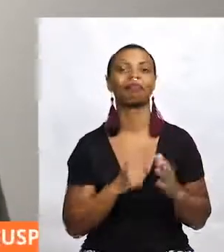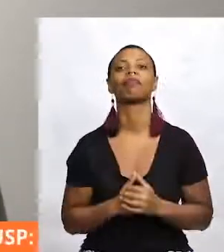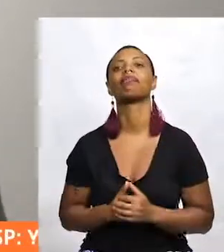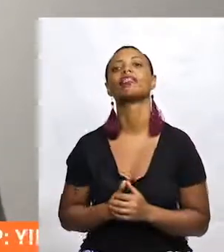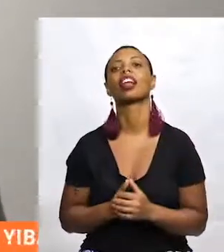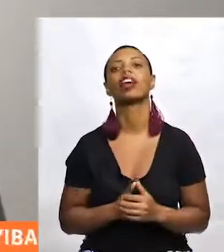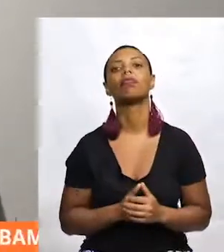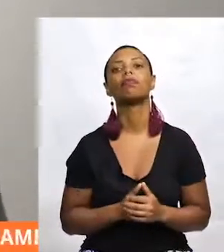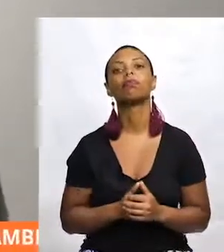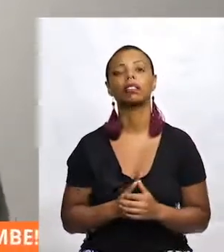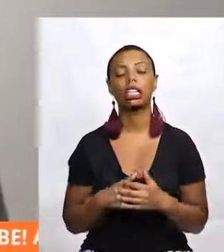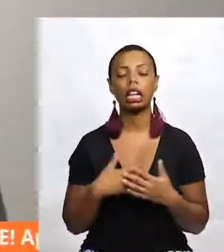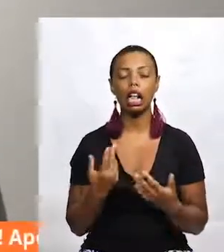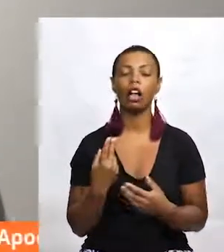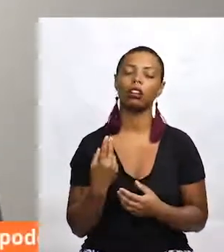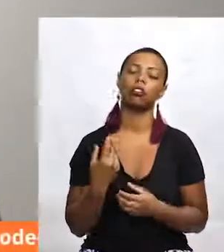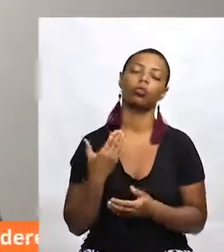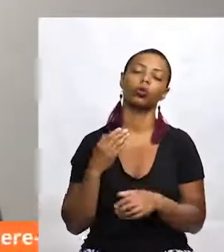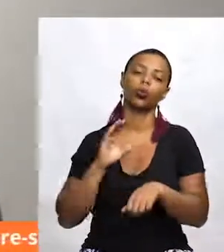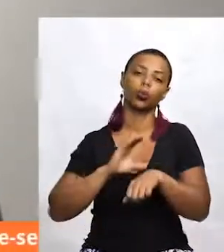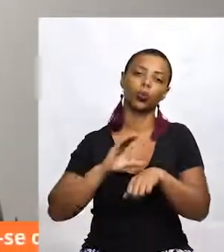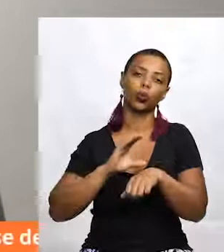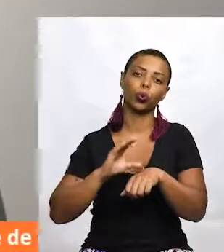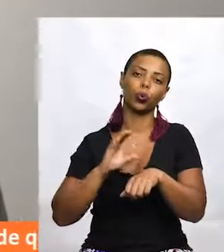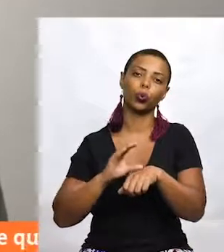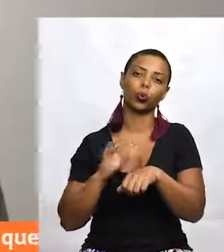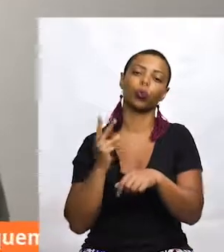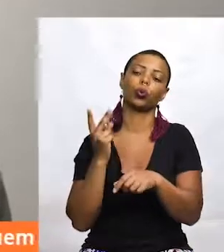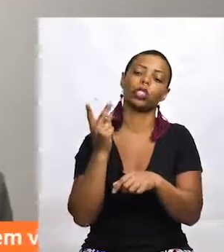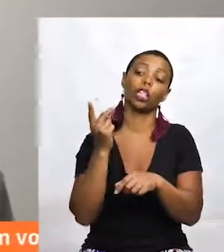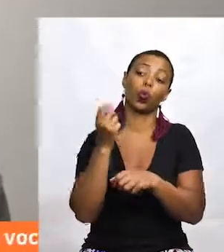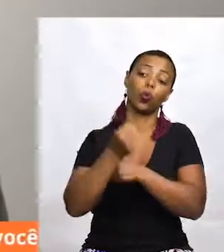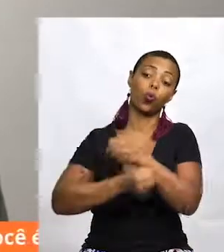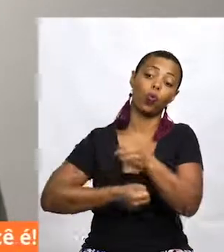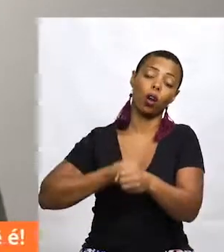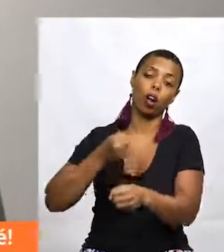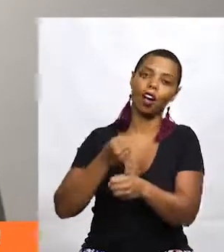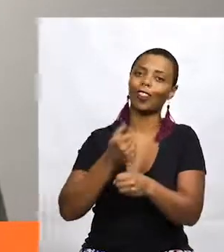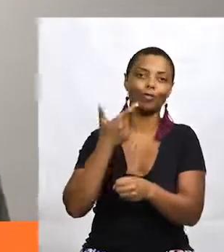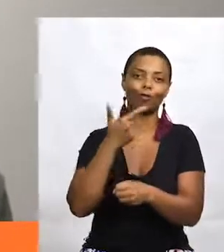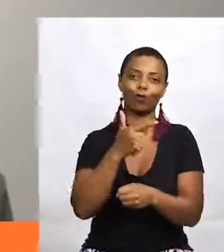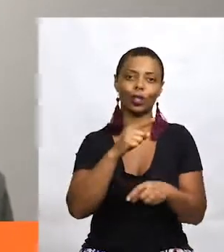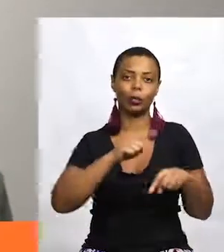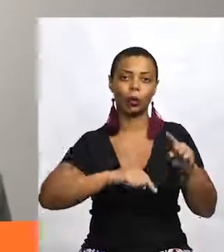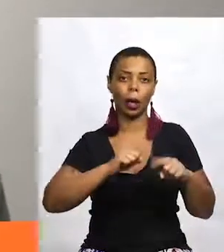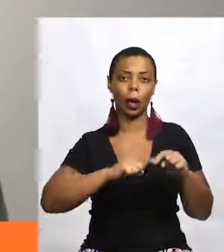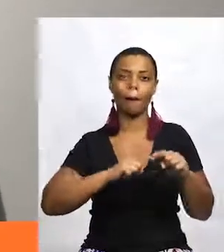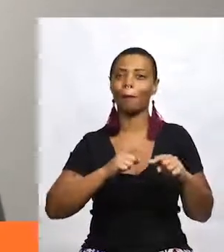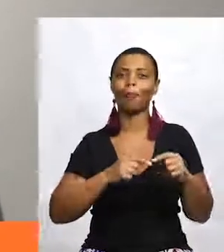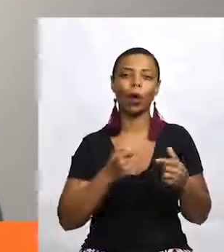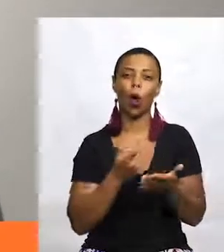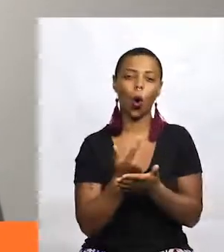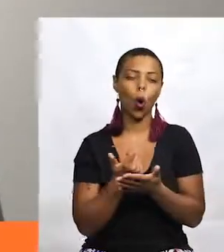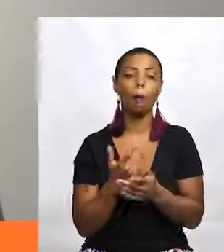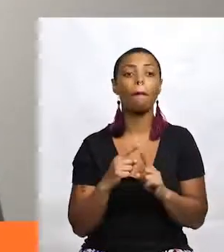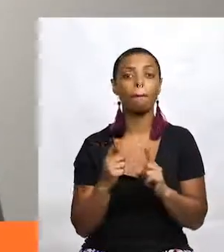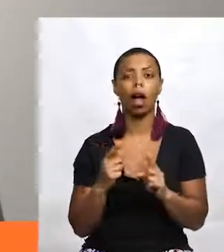No meu segundo ano de cursinho, o segundo ano eu já não consegui fazer com material, mas aí o cursinho me permitiu assistir às aulas e